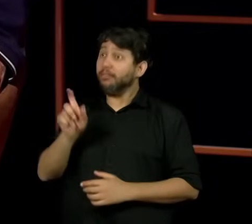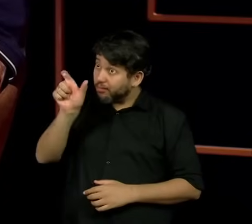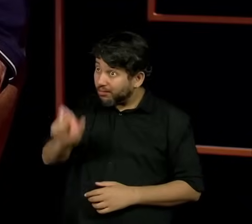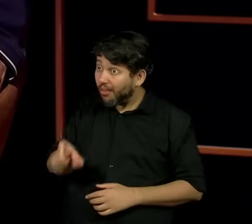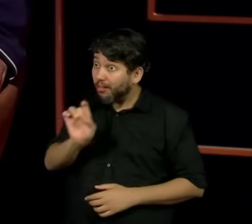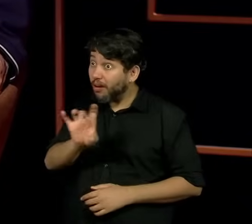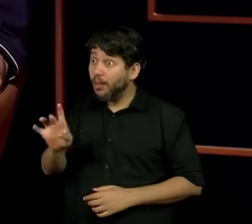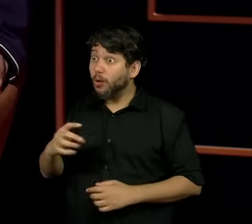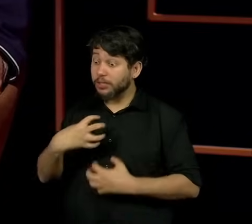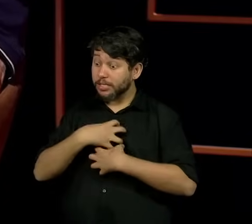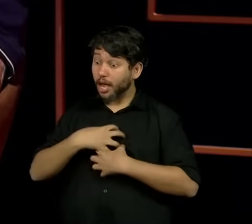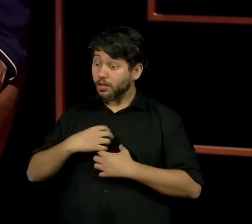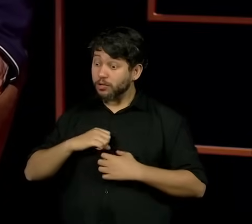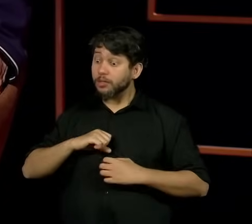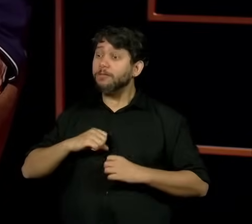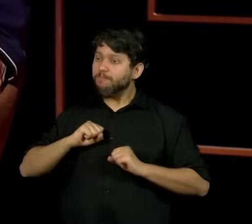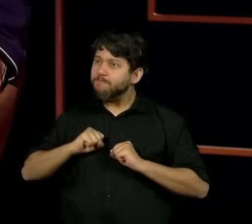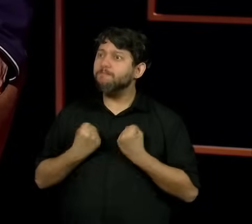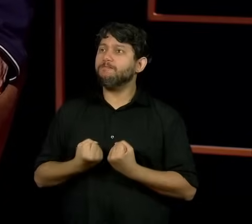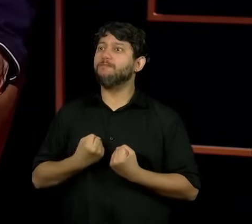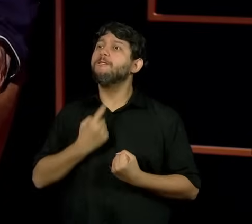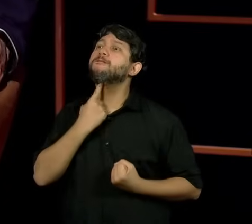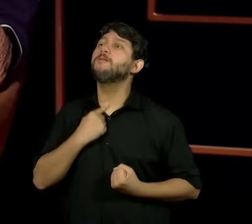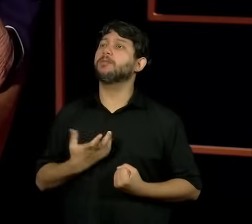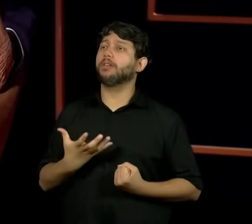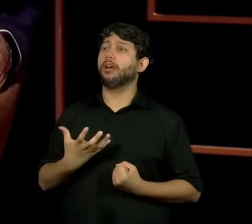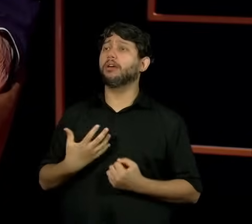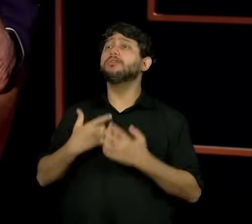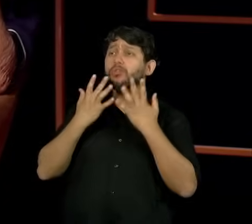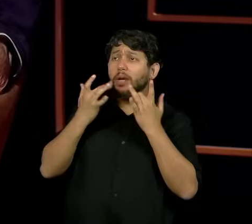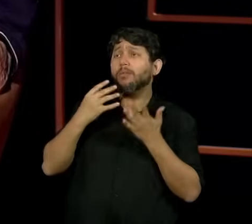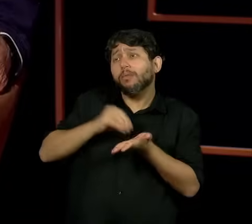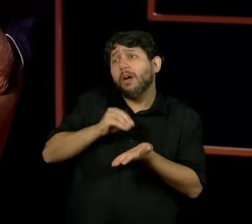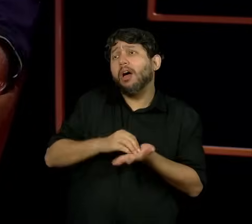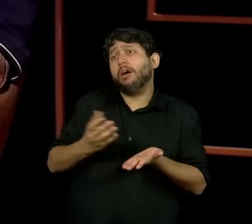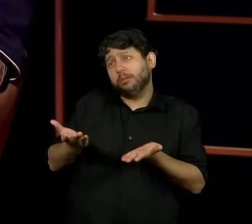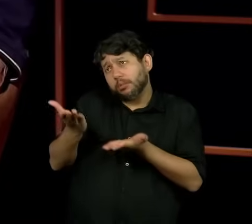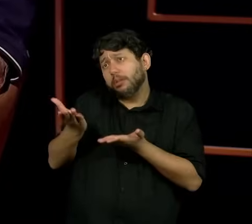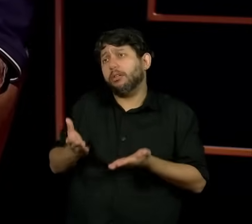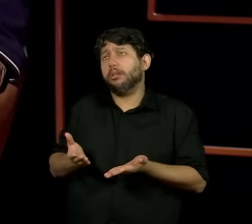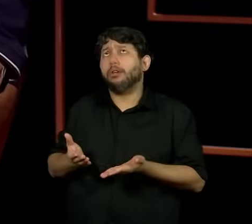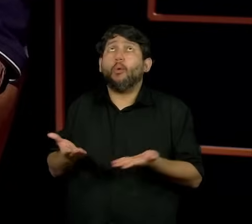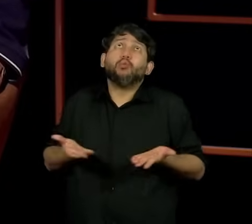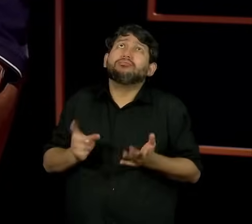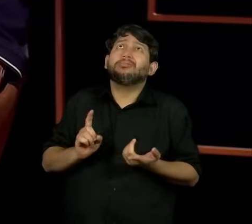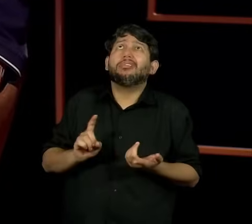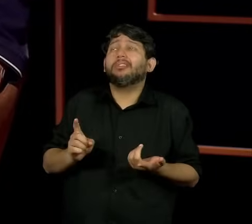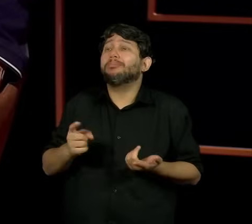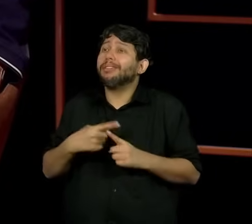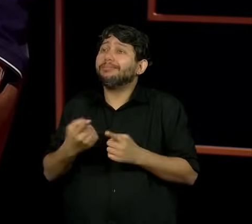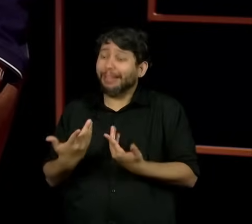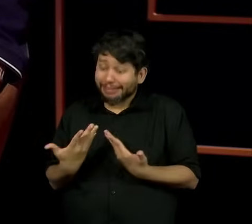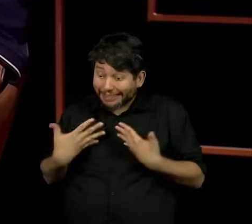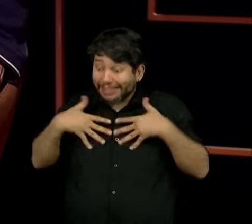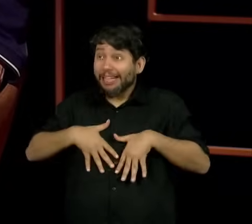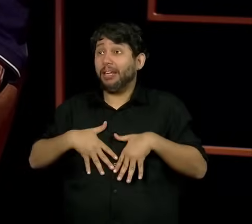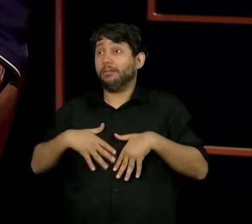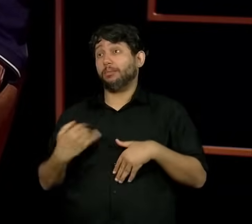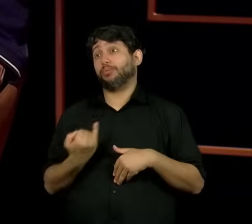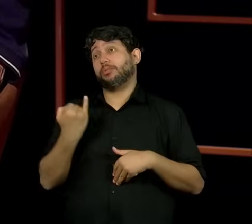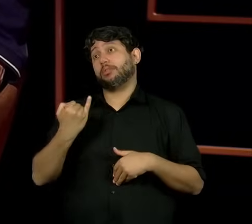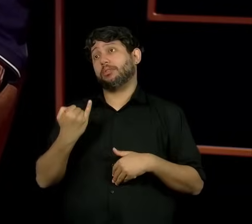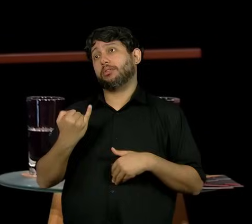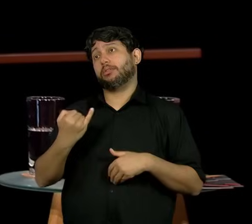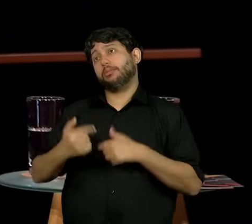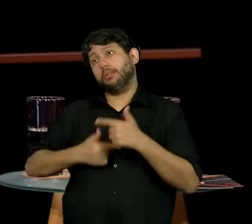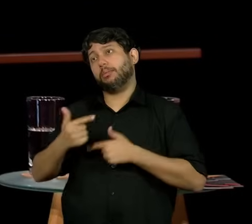vontade. É o que falta no teatro. Não digo hoje, mas temos que ter isso no teatro.